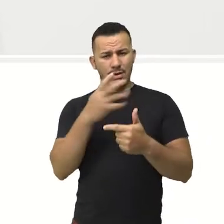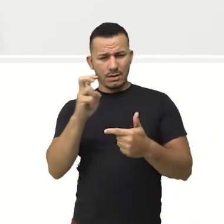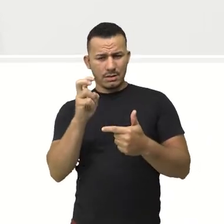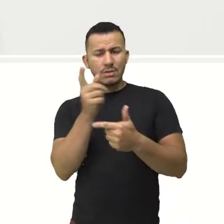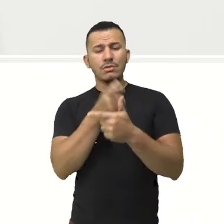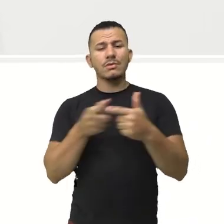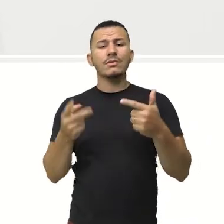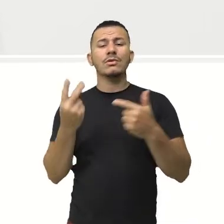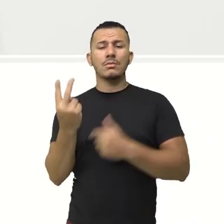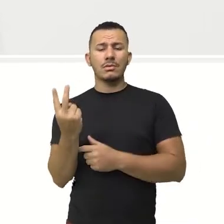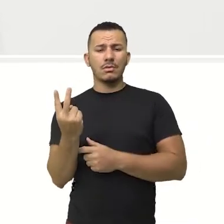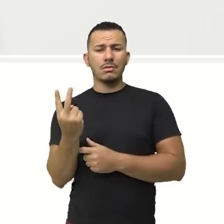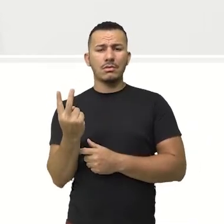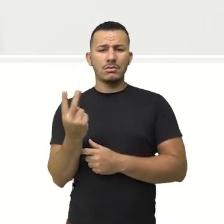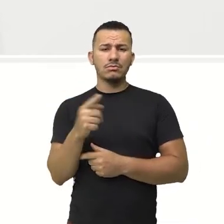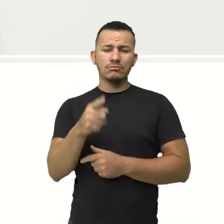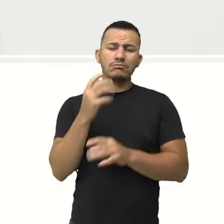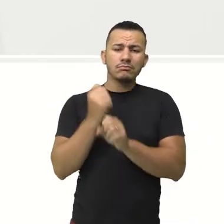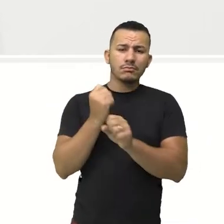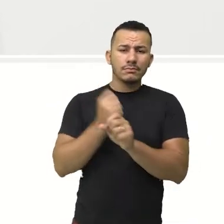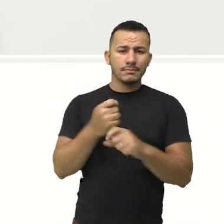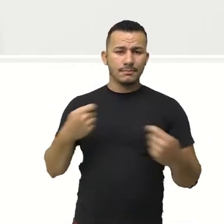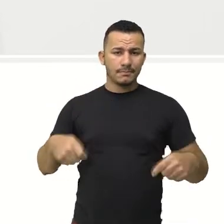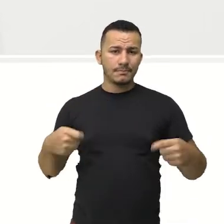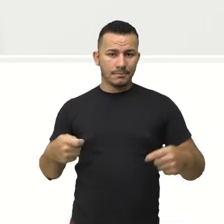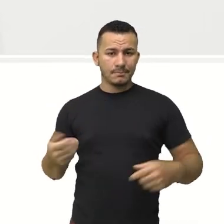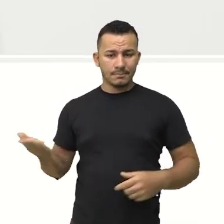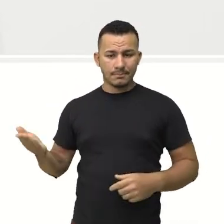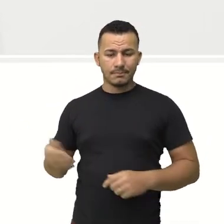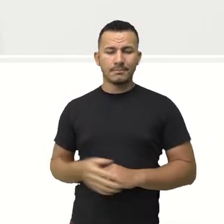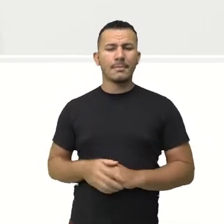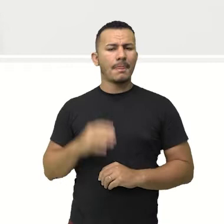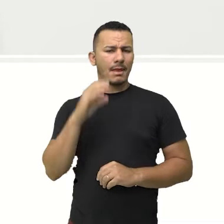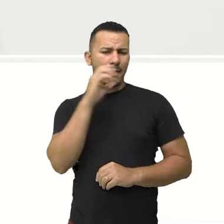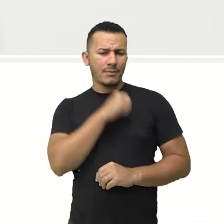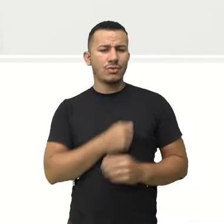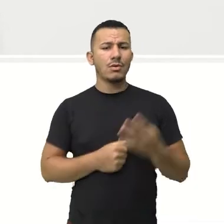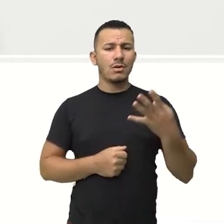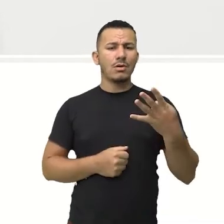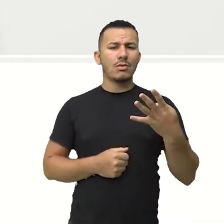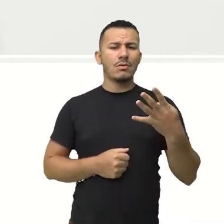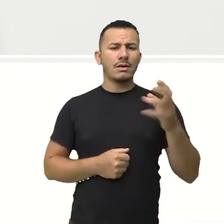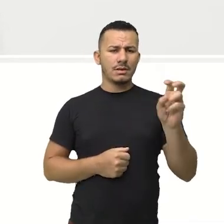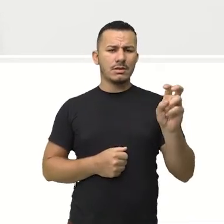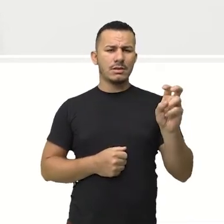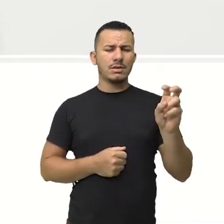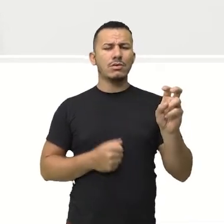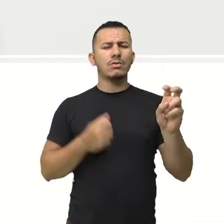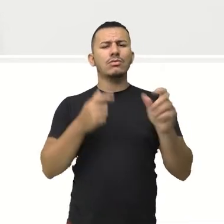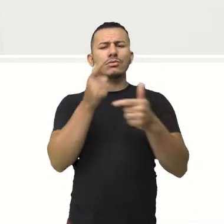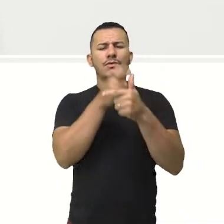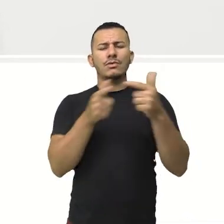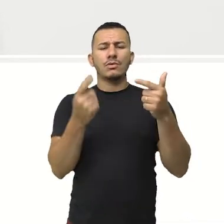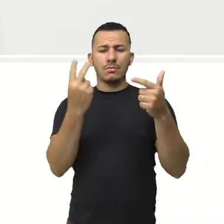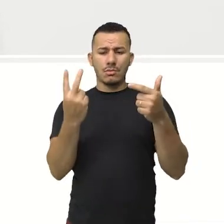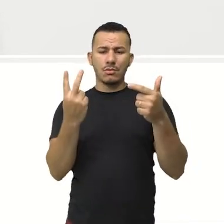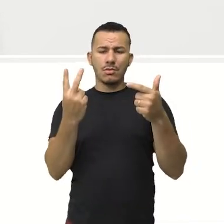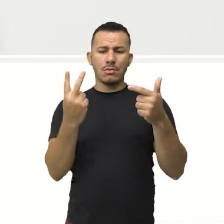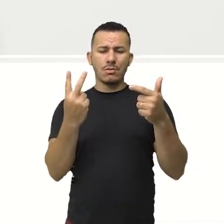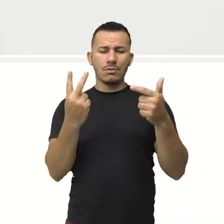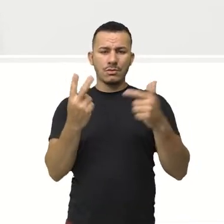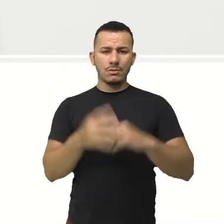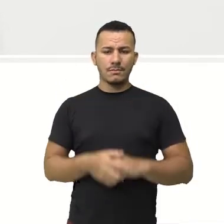por 2. E aí você faz essa continha, né? Rapidinho, 45 por 2, ó. Então, baixa o primeiro